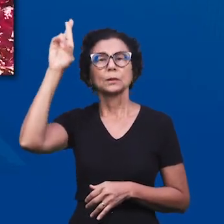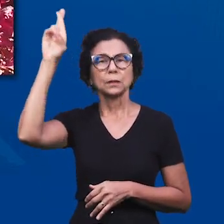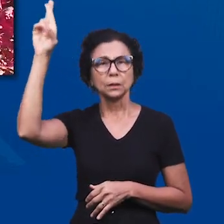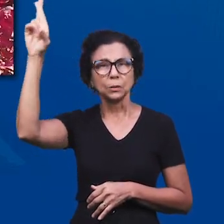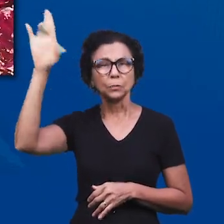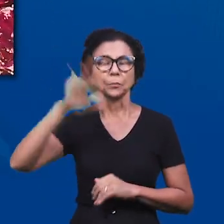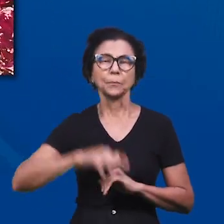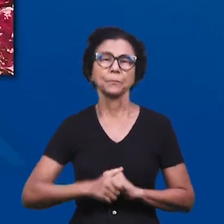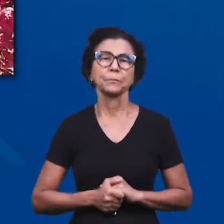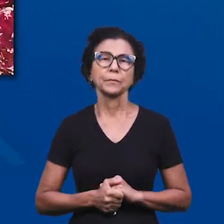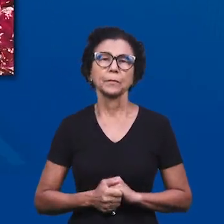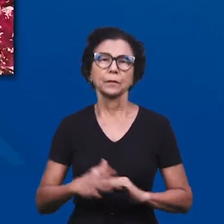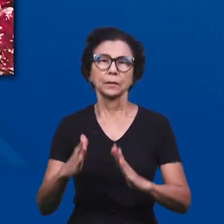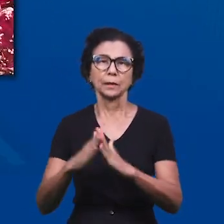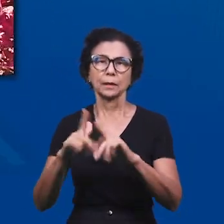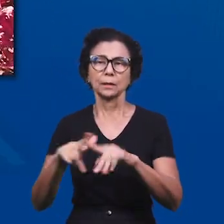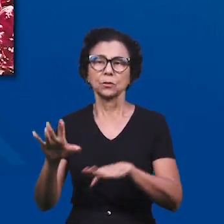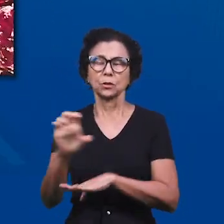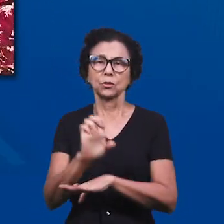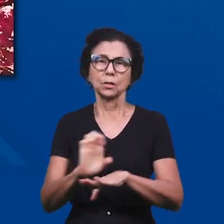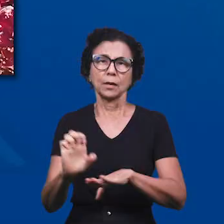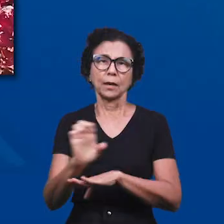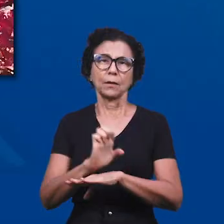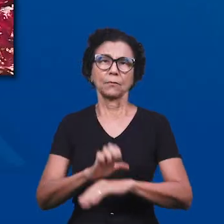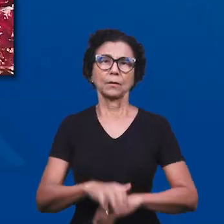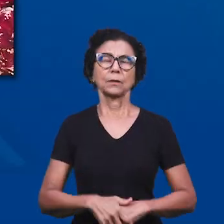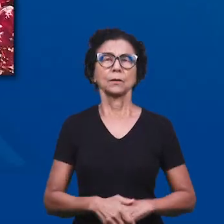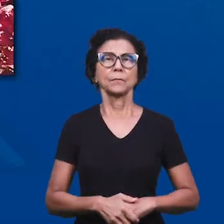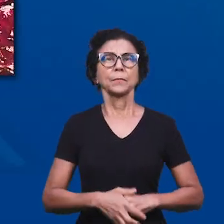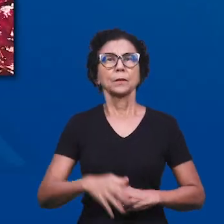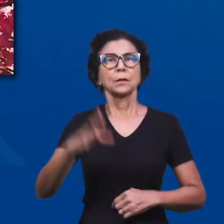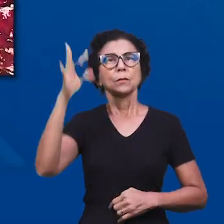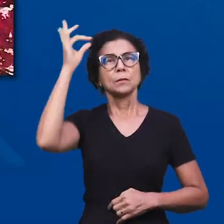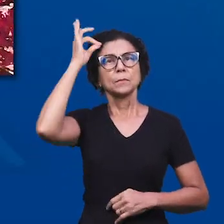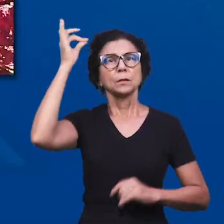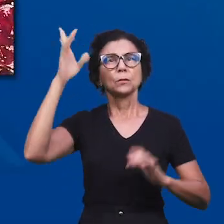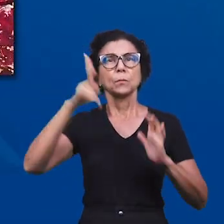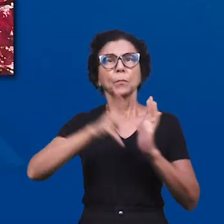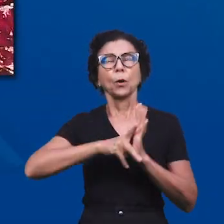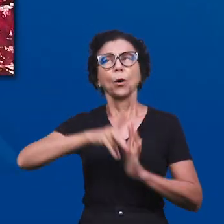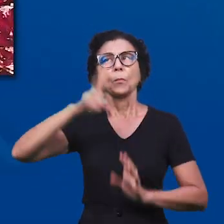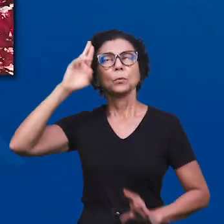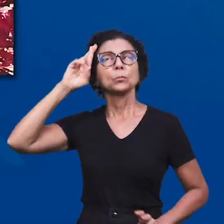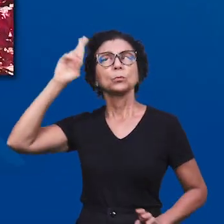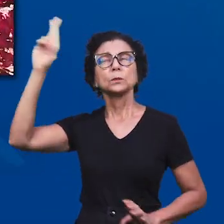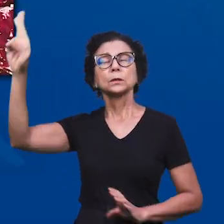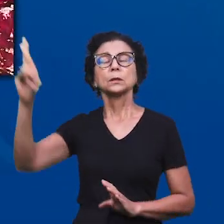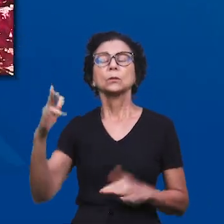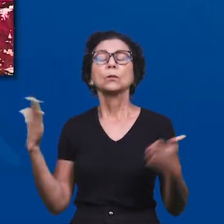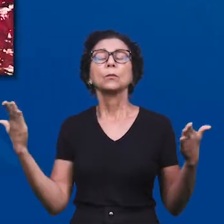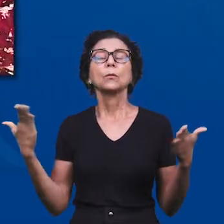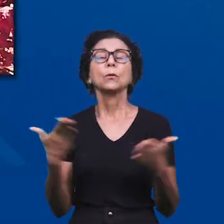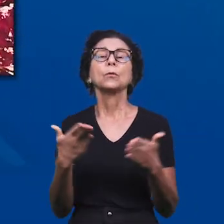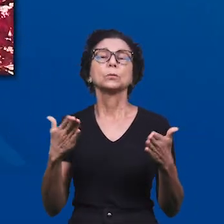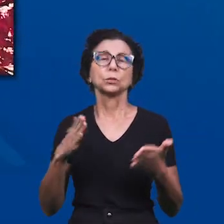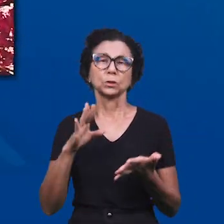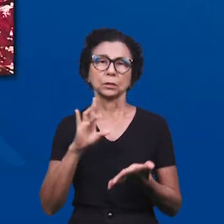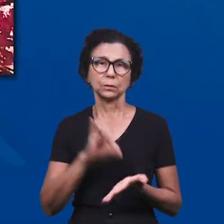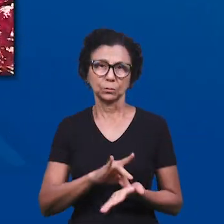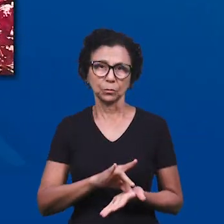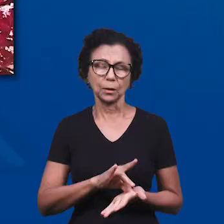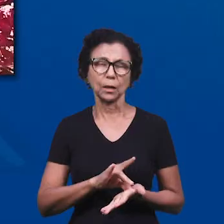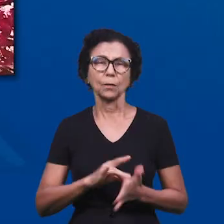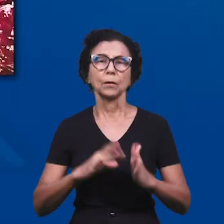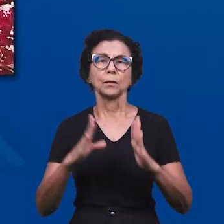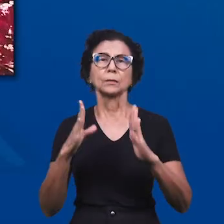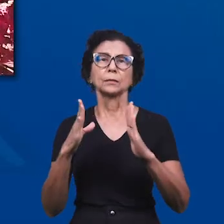Senhor. E nos nossos dias atuais, o período da igreja de Laodiceia, a ênfase está no espírito de